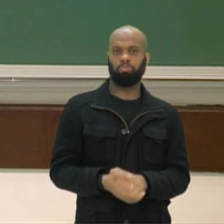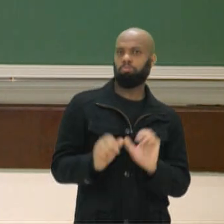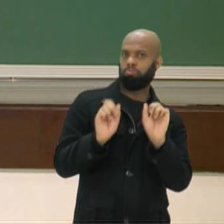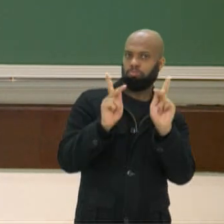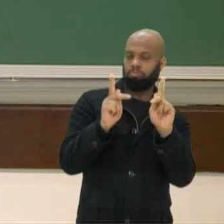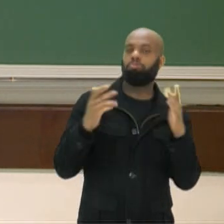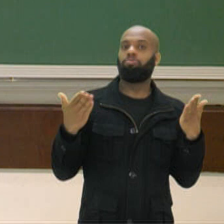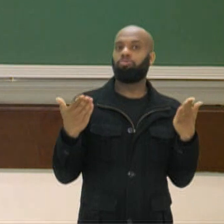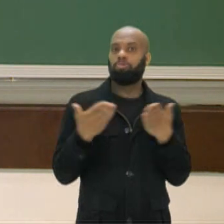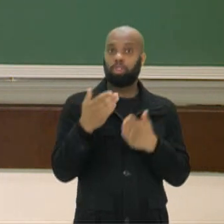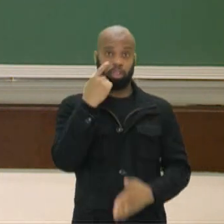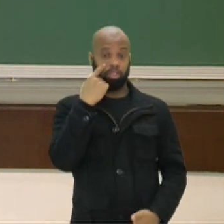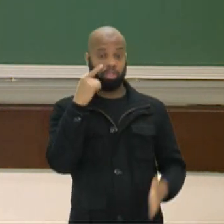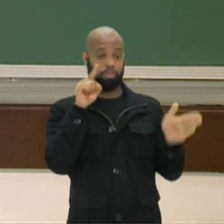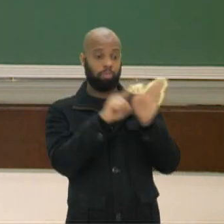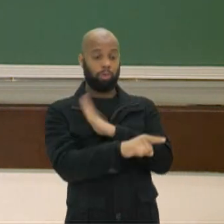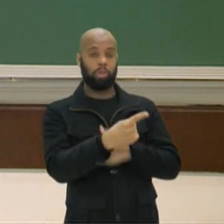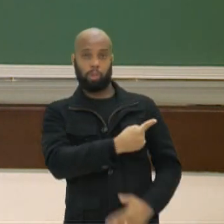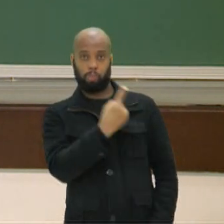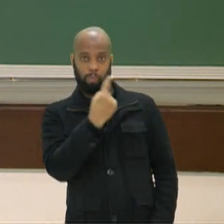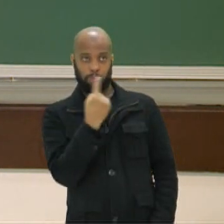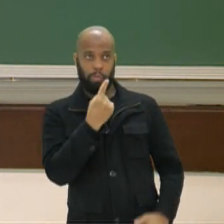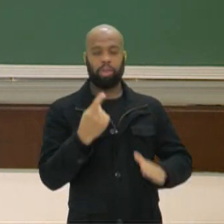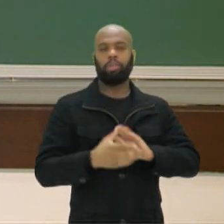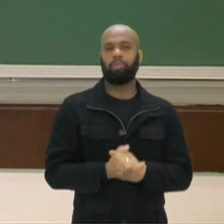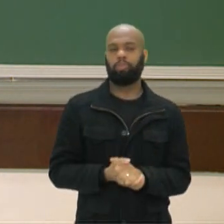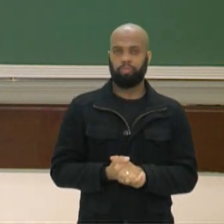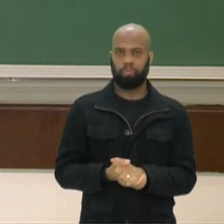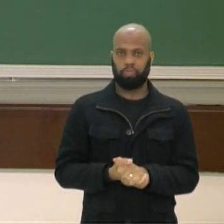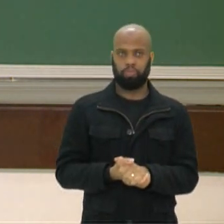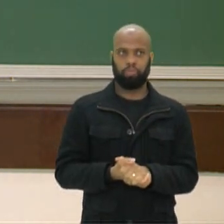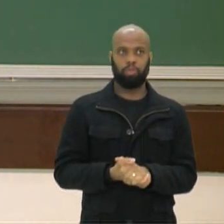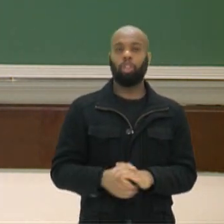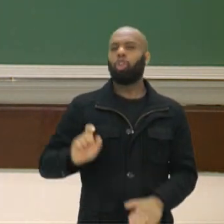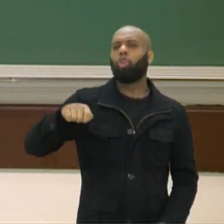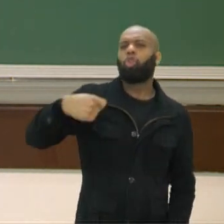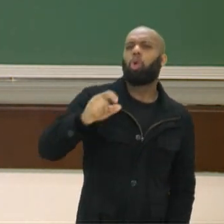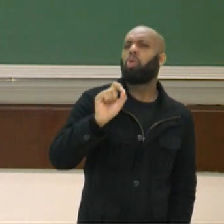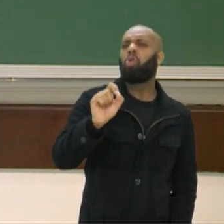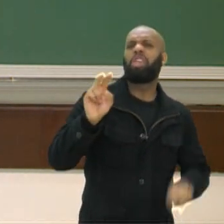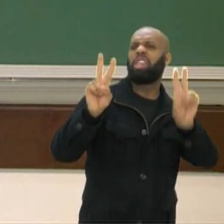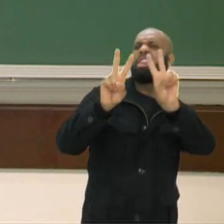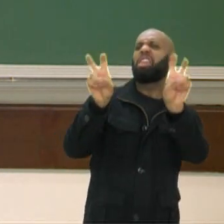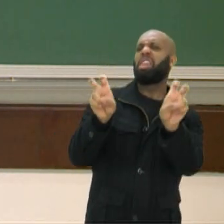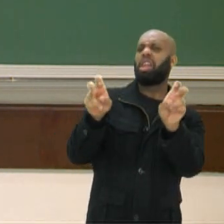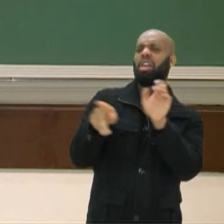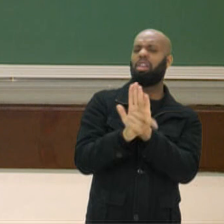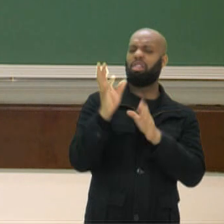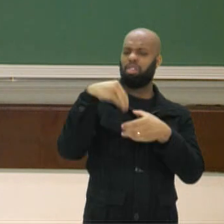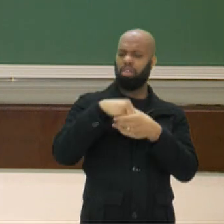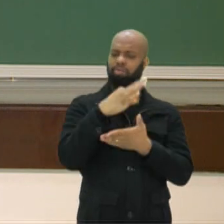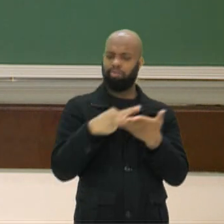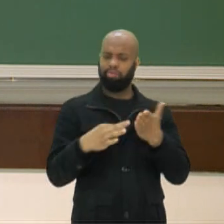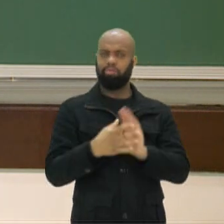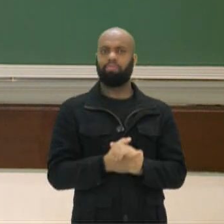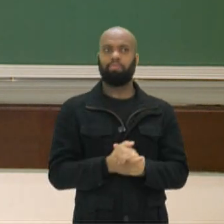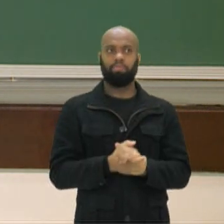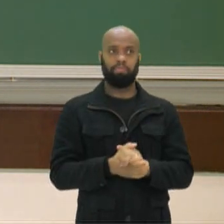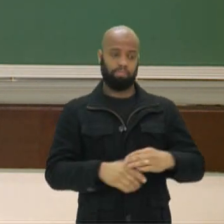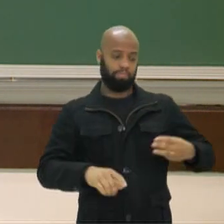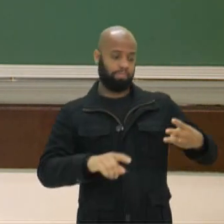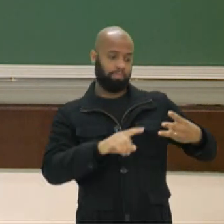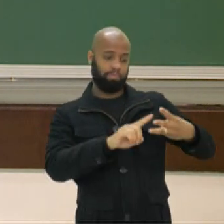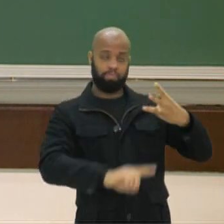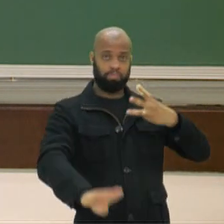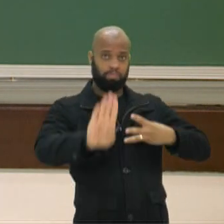Ok, então assim, a primeira pergunta era What is the text about? Sobre o que é o texto? A alternativa certa é a letra B.